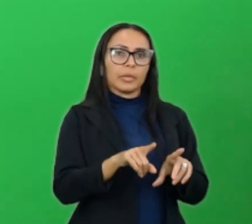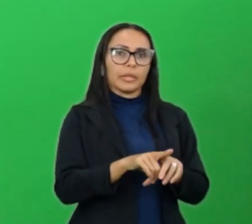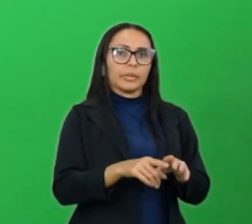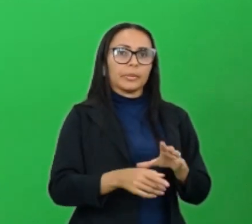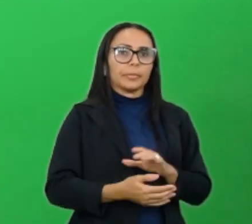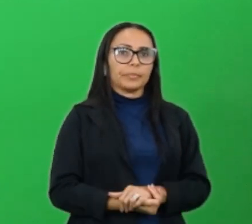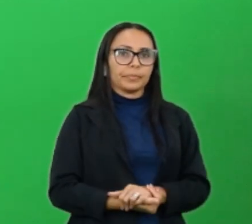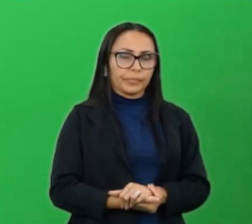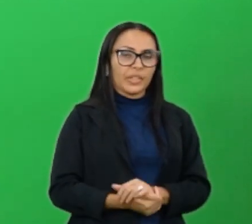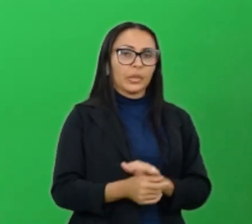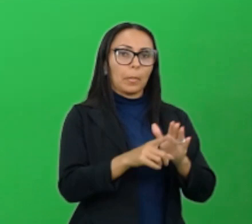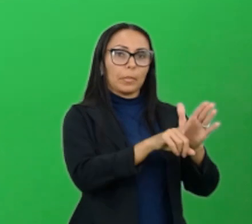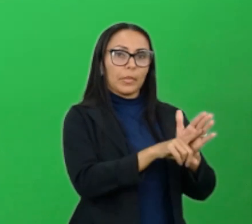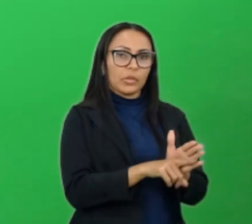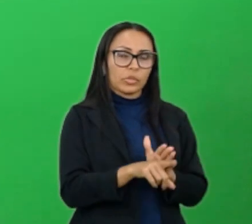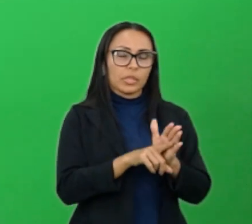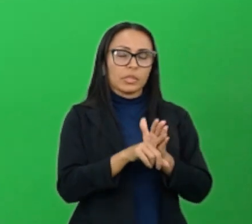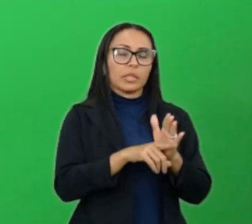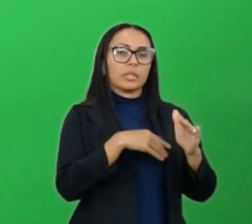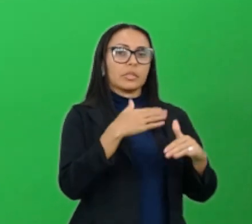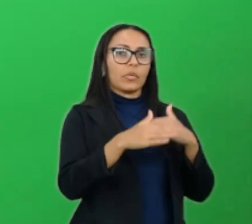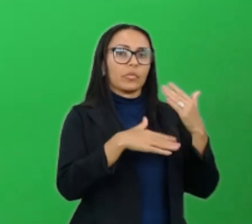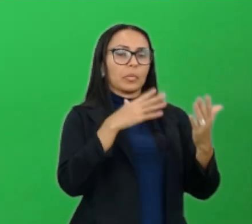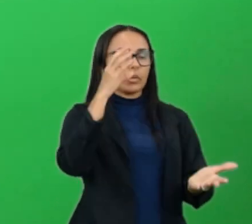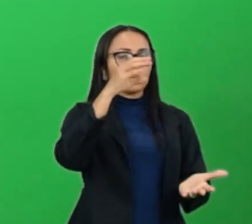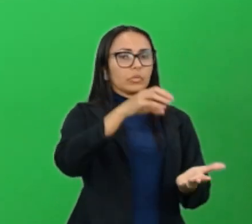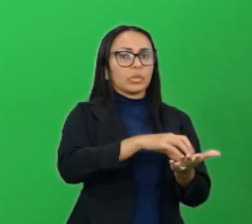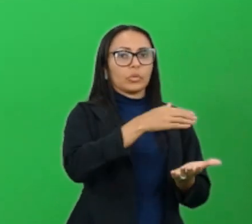desenvolvimento no setor público, e aqui eu chamo a atenção